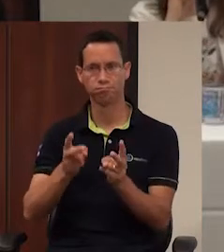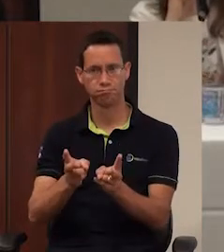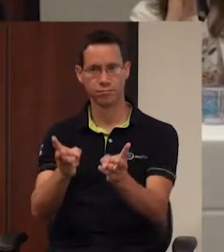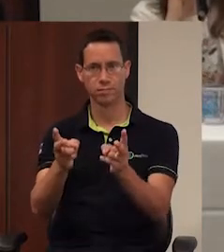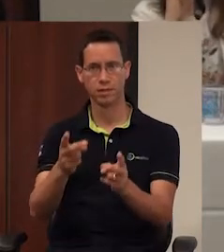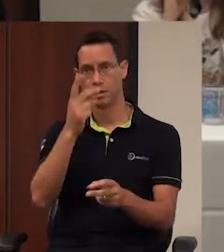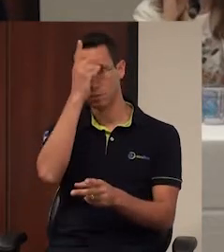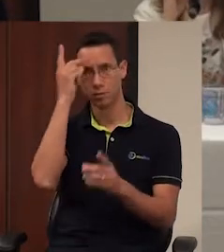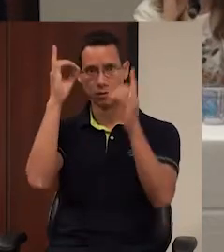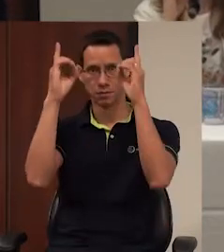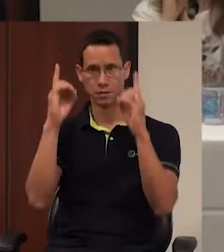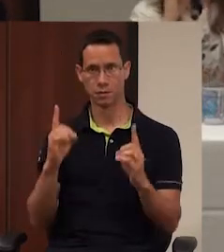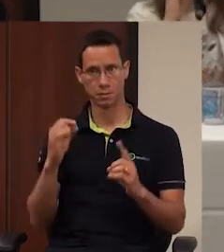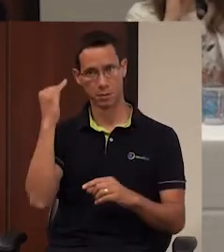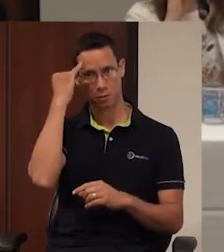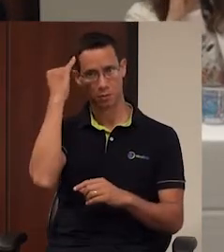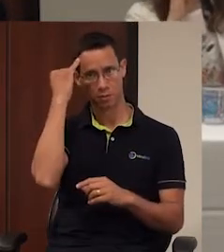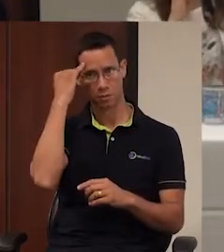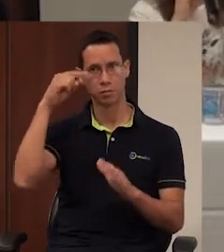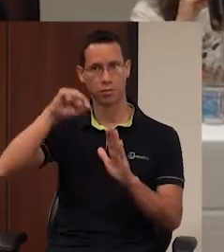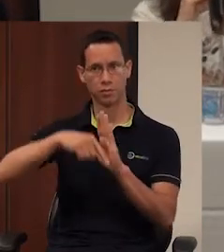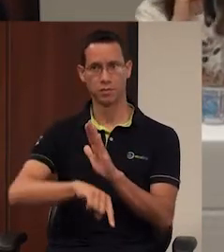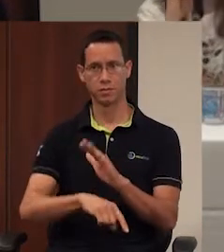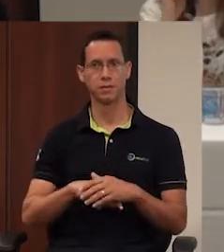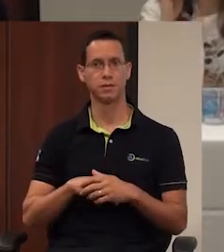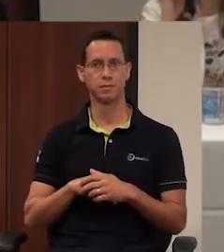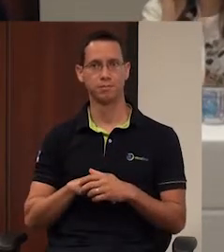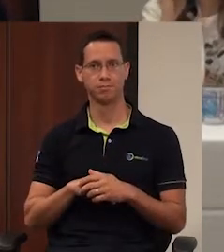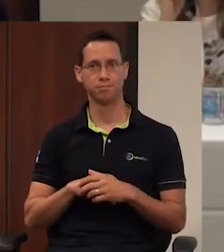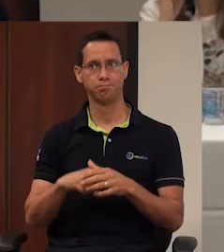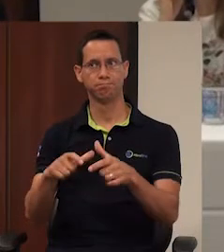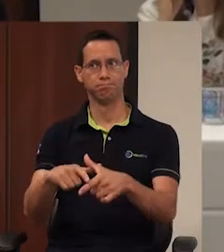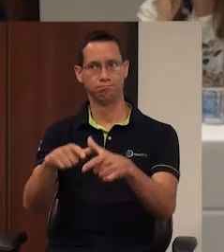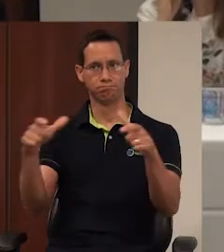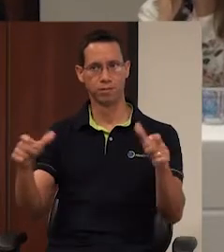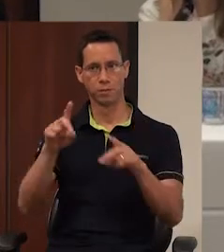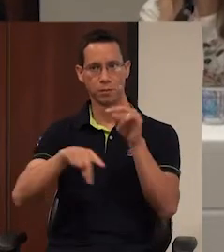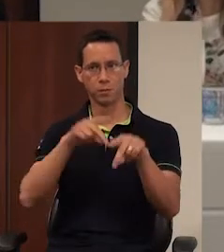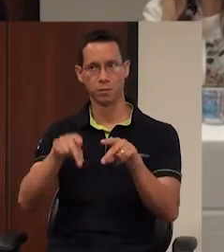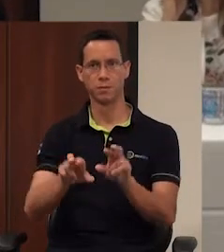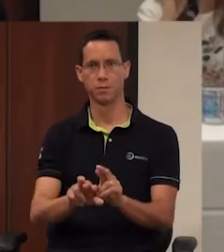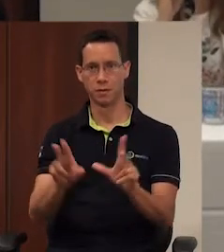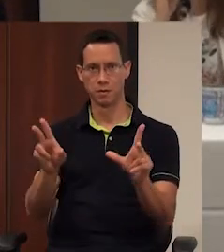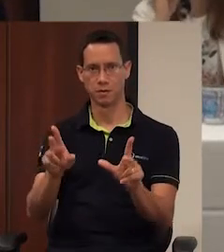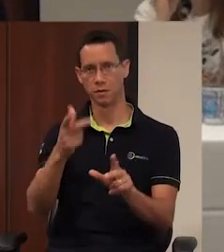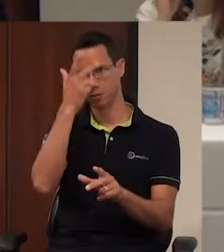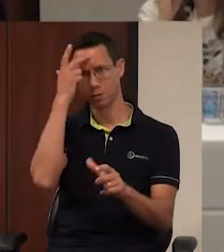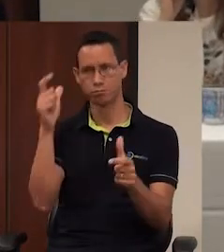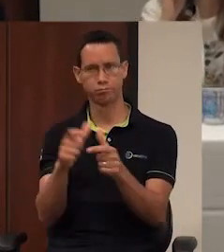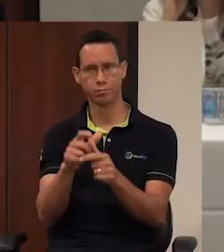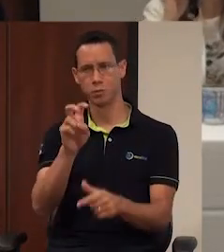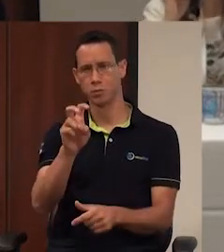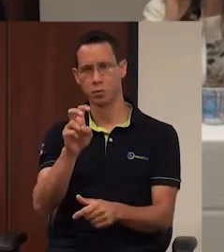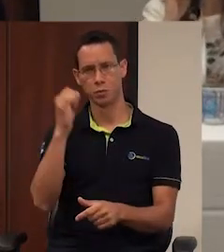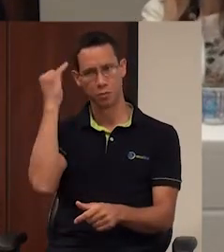com pessoas com deficiência intelectual grave ou profunda. Então eles começaram a atingir um público diferente, foram poucas pessoas, 5 pessoas com